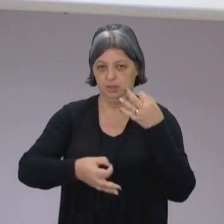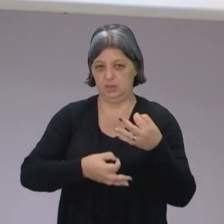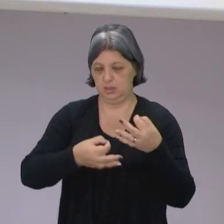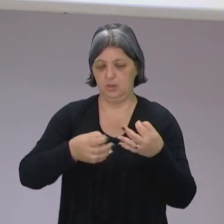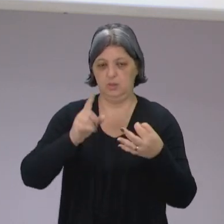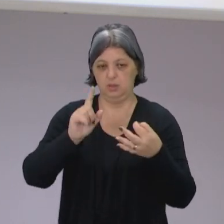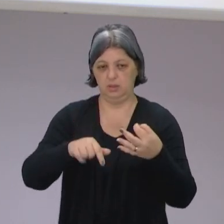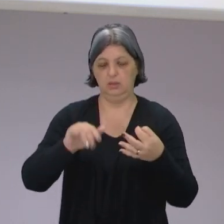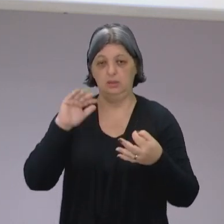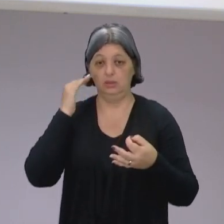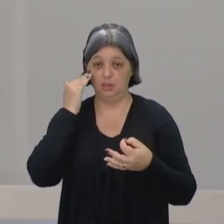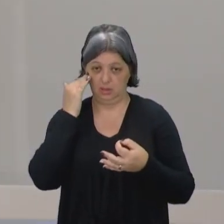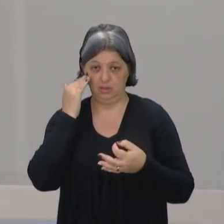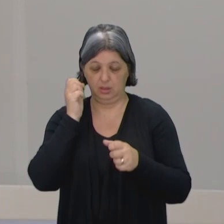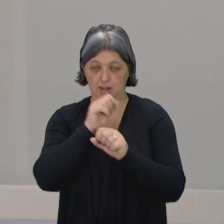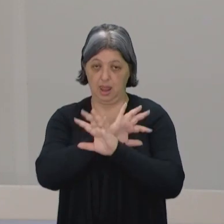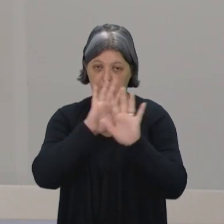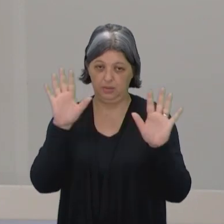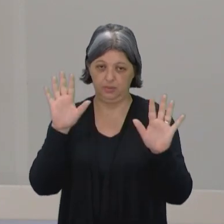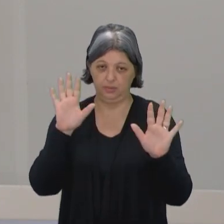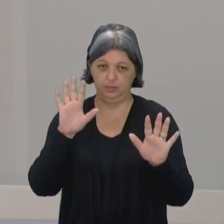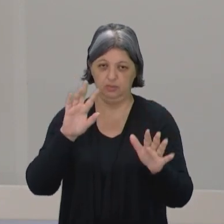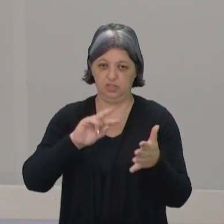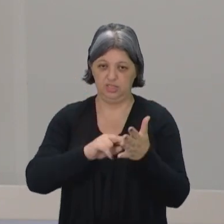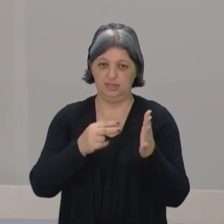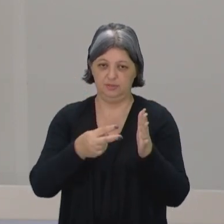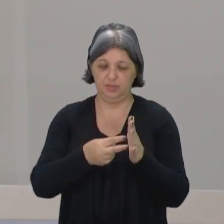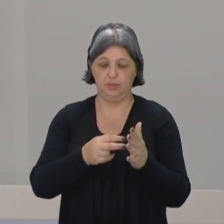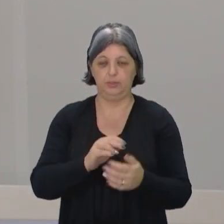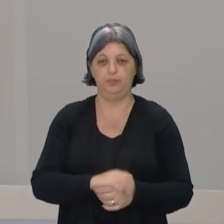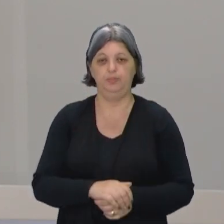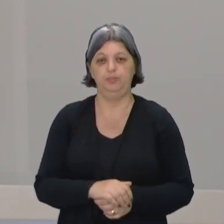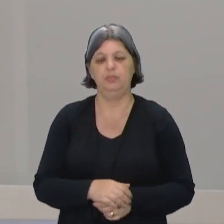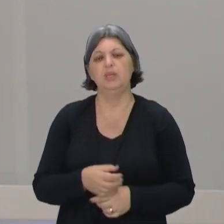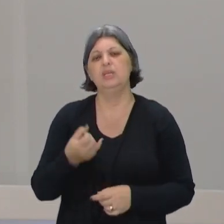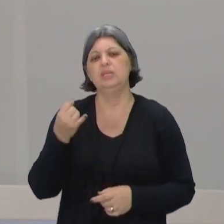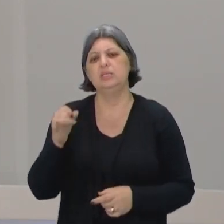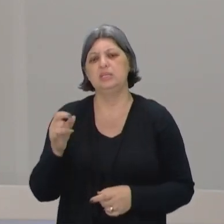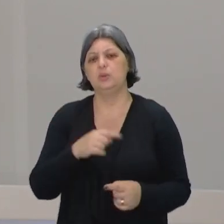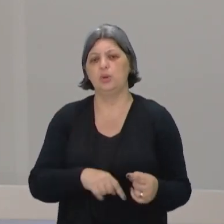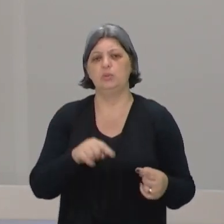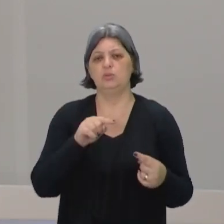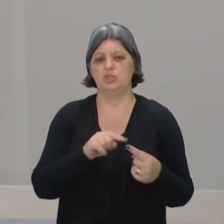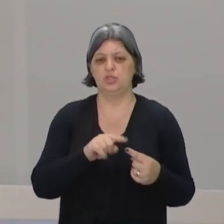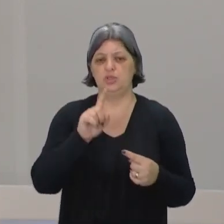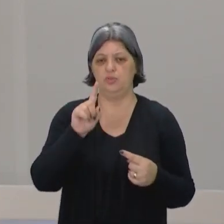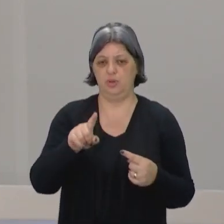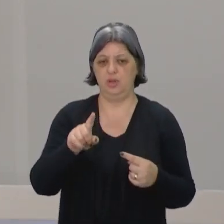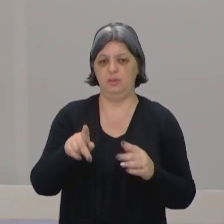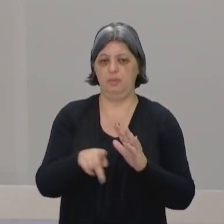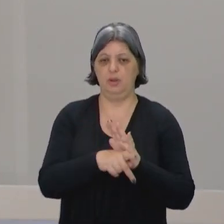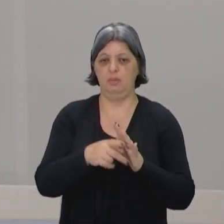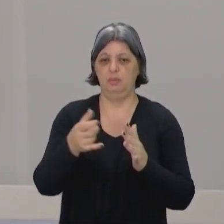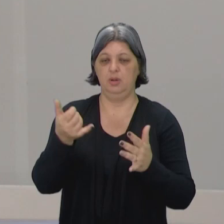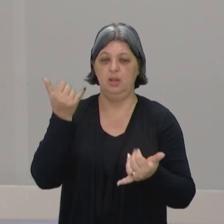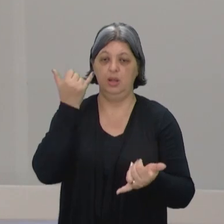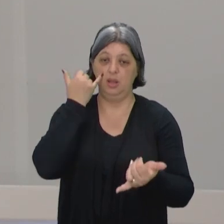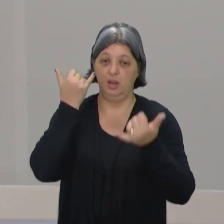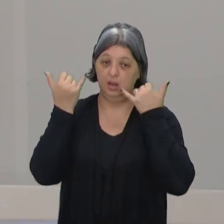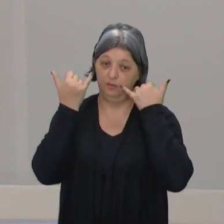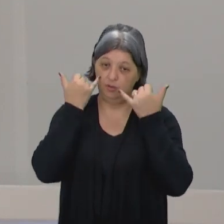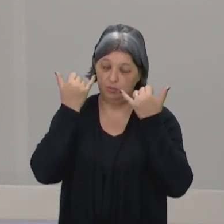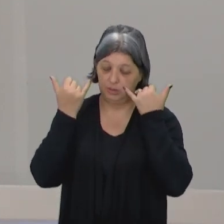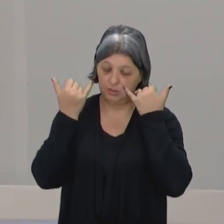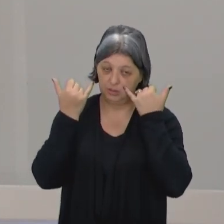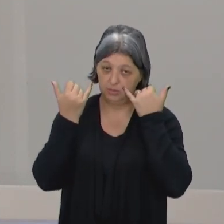né? E a gente pode pensar no que você já falou também, se a intenção é informar, né?